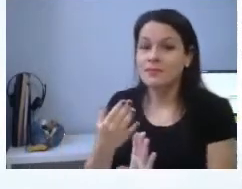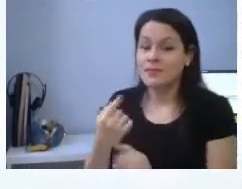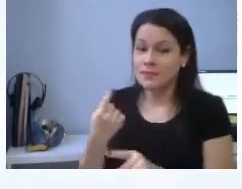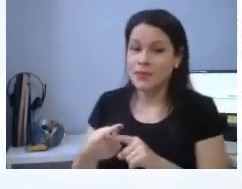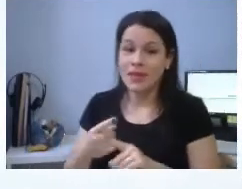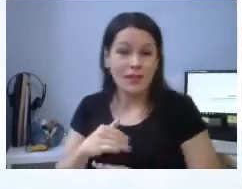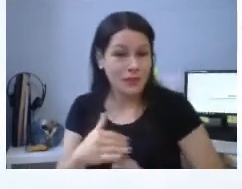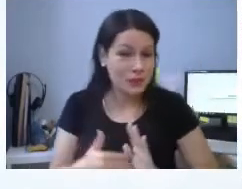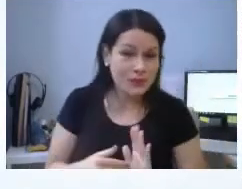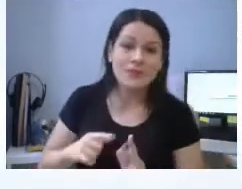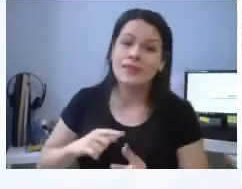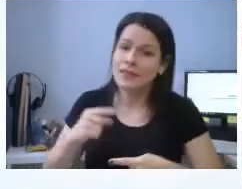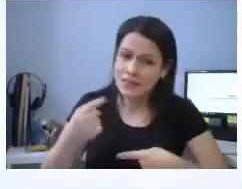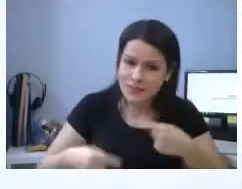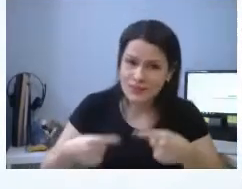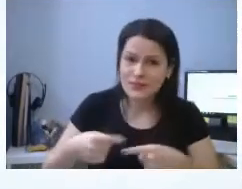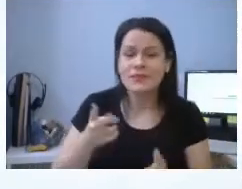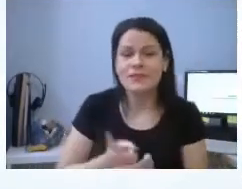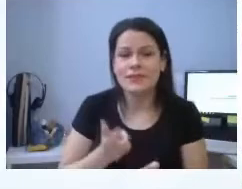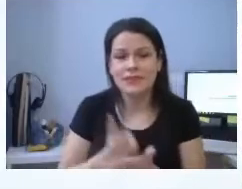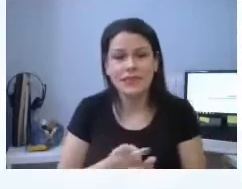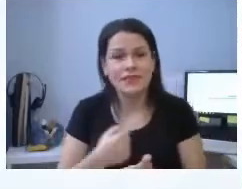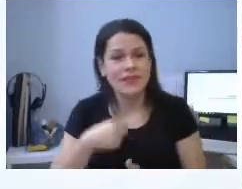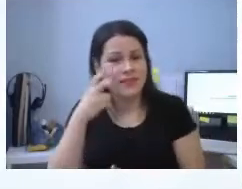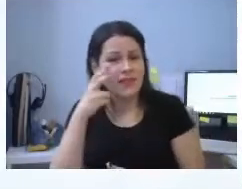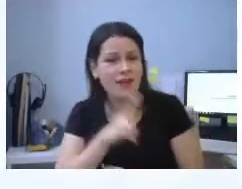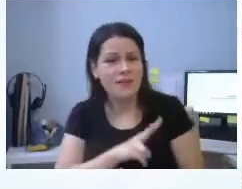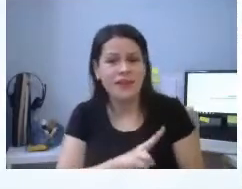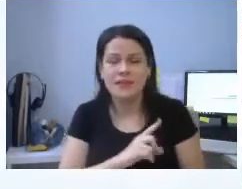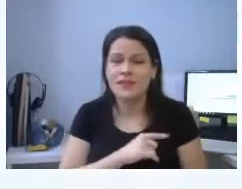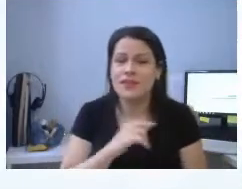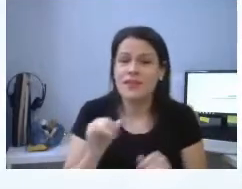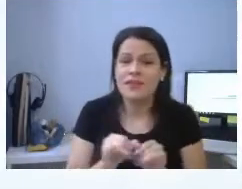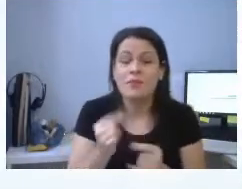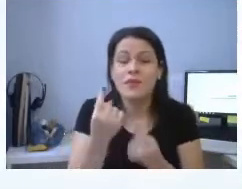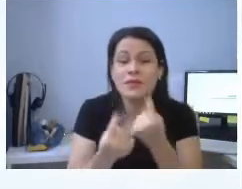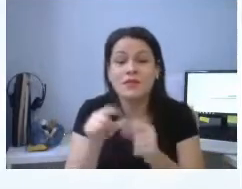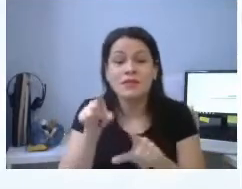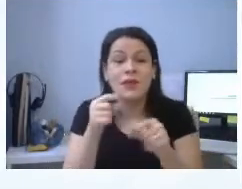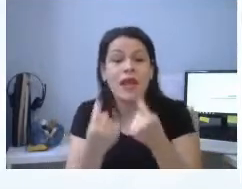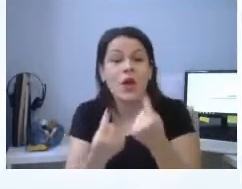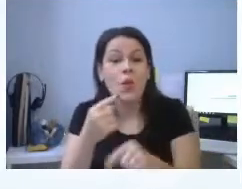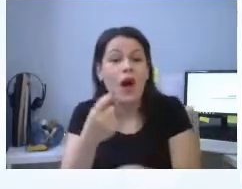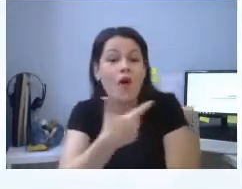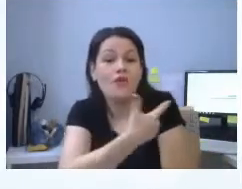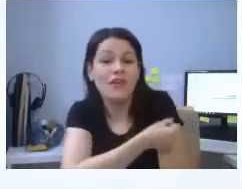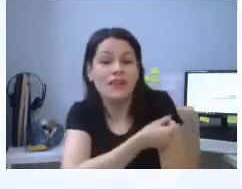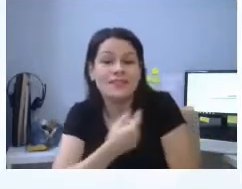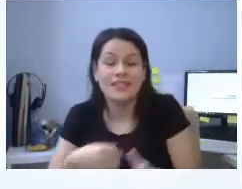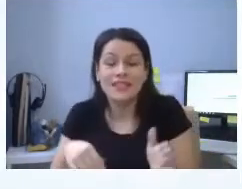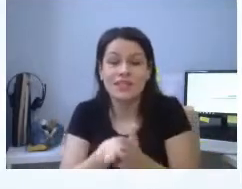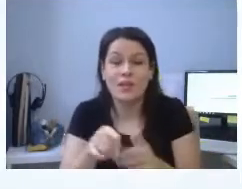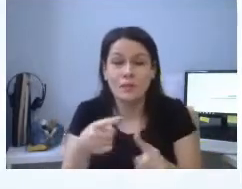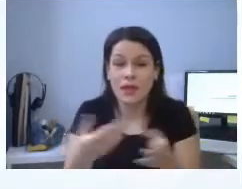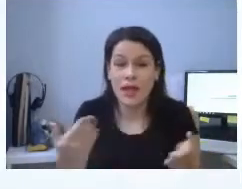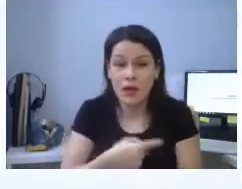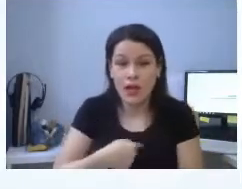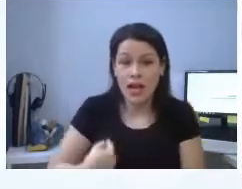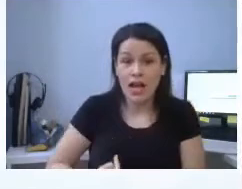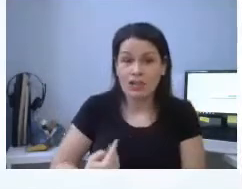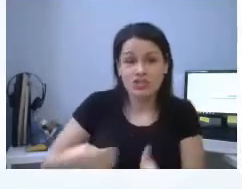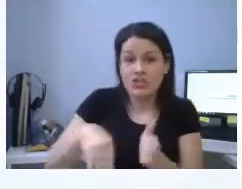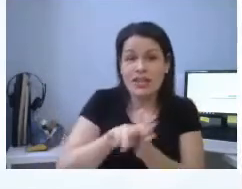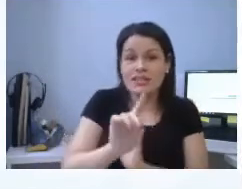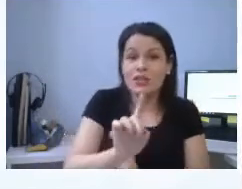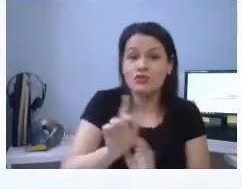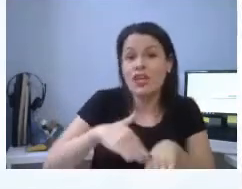ainda temos que ficar escutando e ficar vendo o que vai vir de vacina. Porque agora diz que a chinesa não vai vir